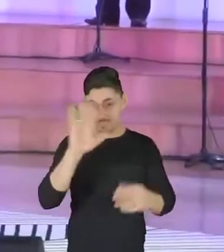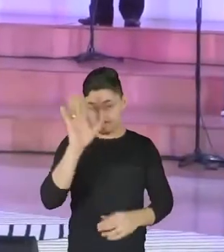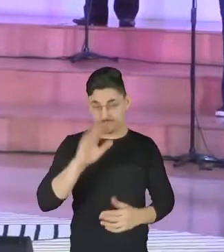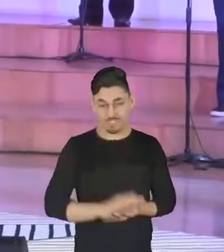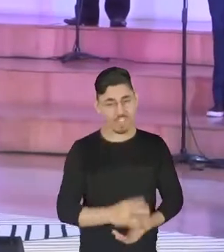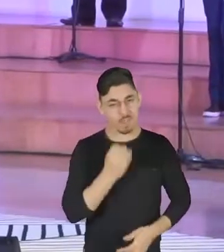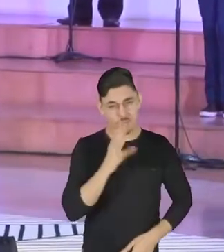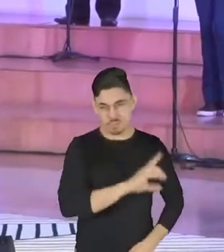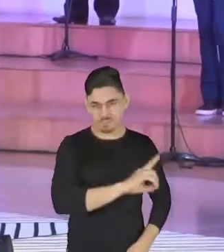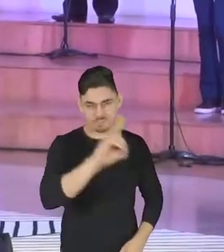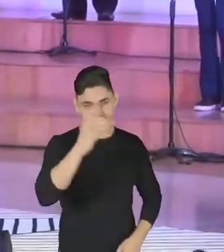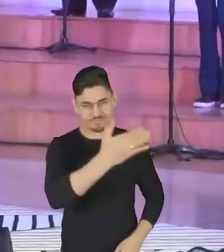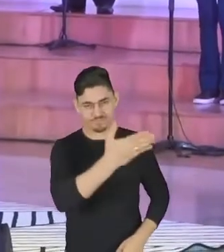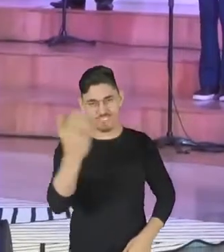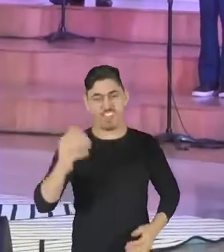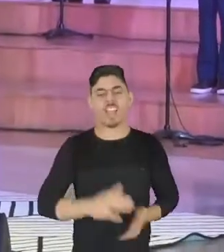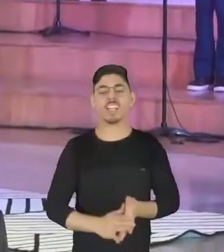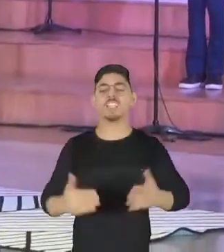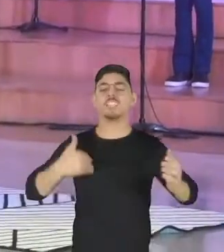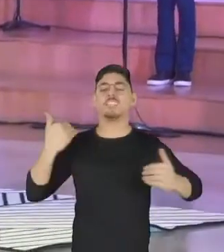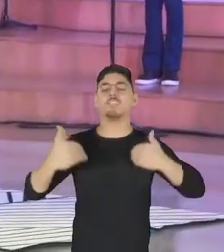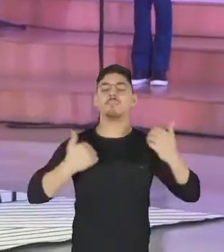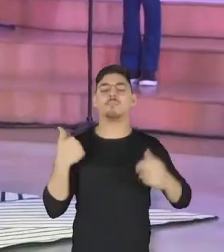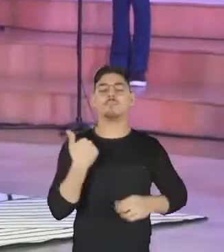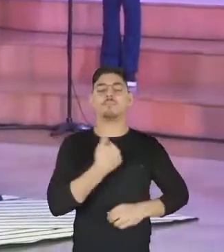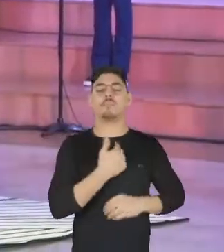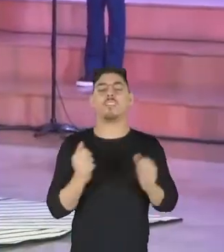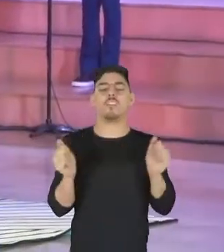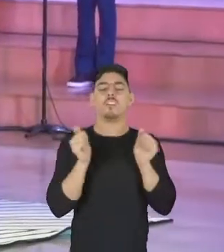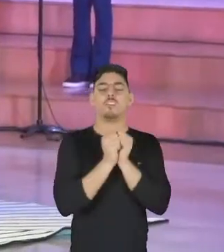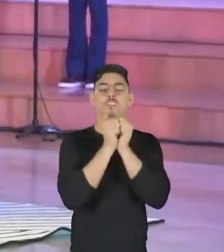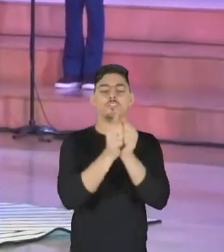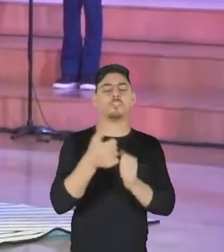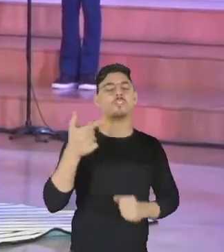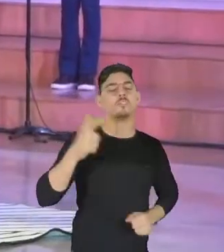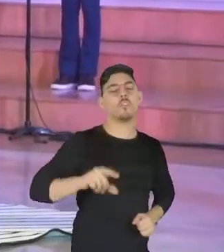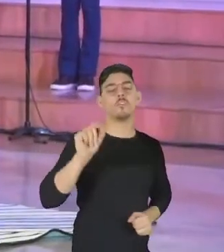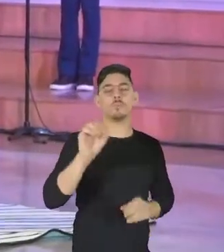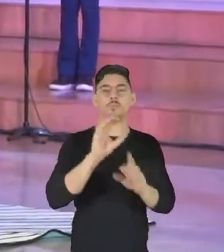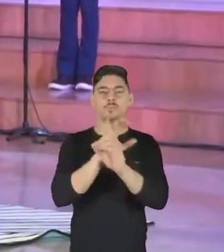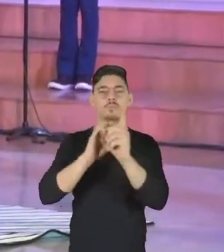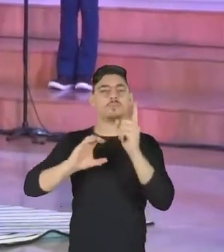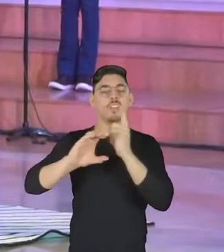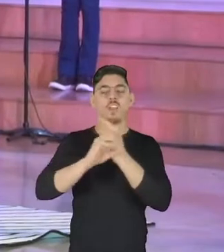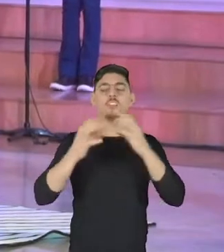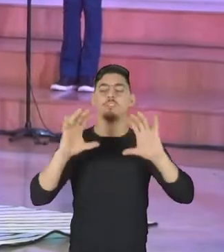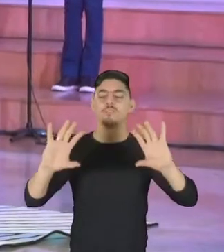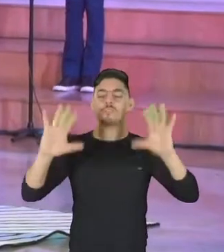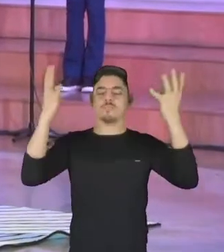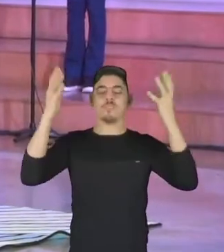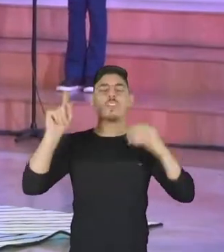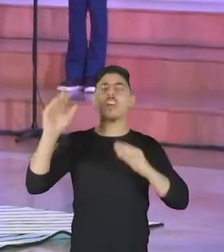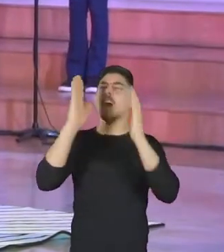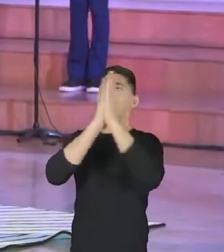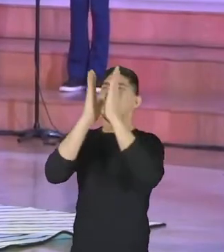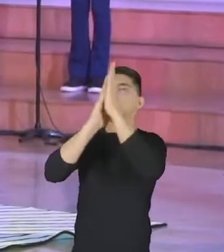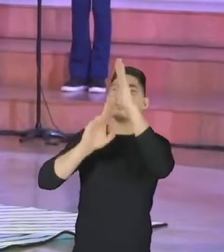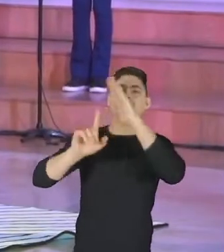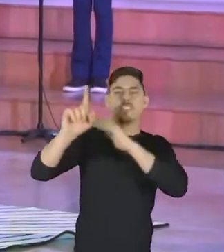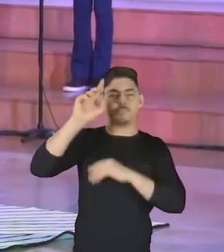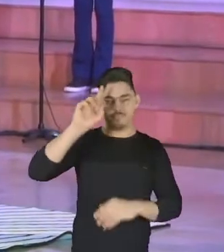Muito bom dia a todos, que alegria estarmos juntos para mais uma celebração de adoração ao nosso